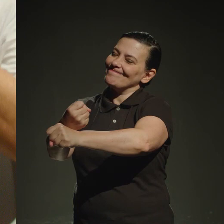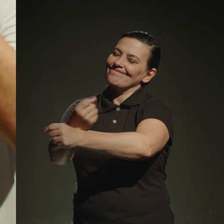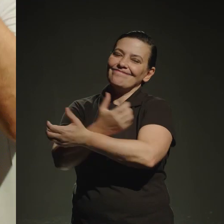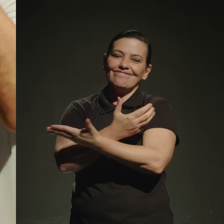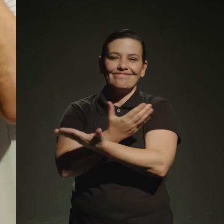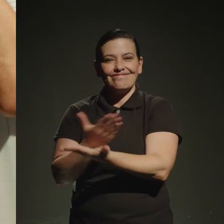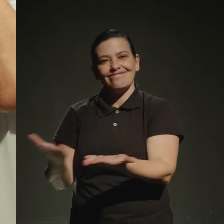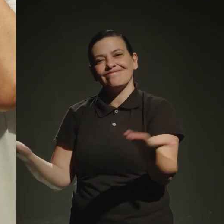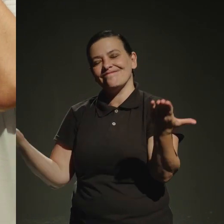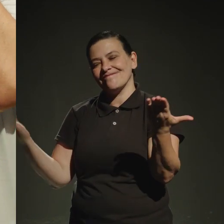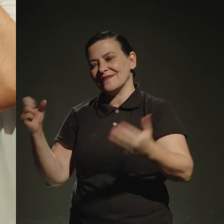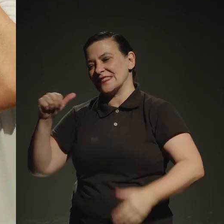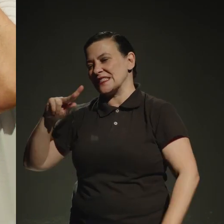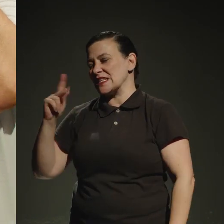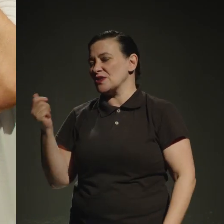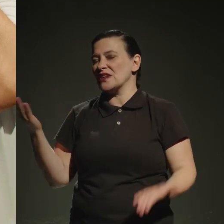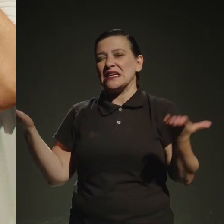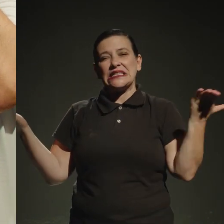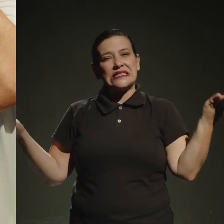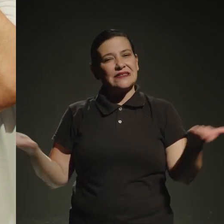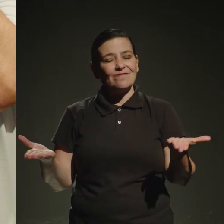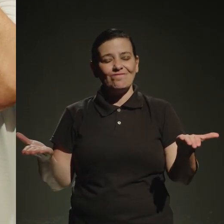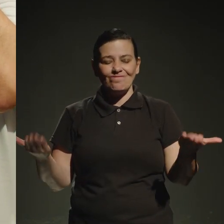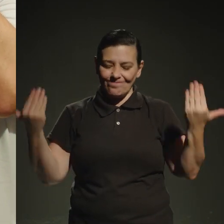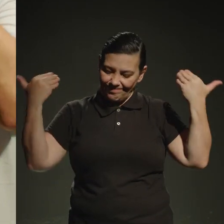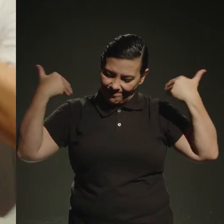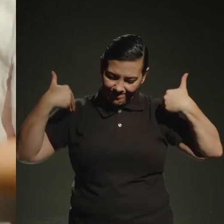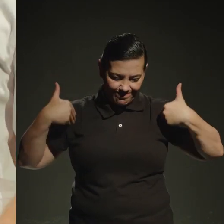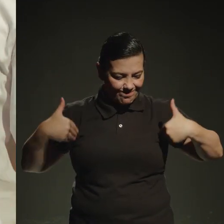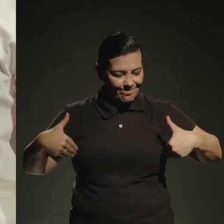Sancho, tornei-me agora exato e justo